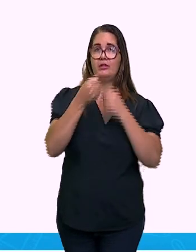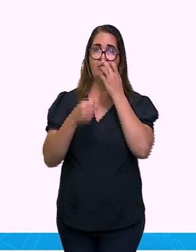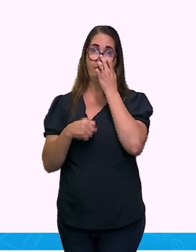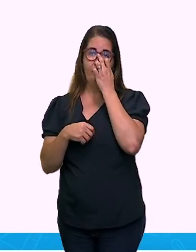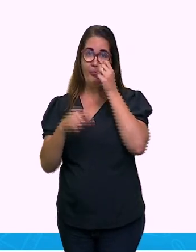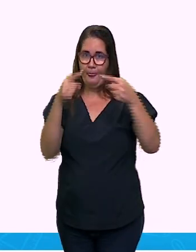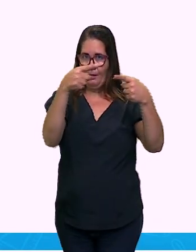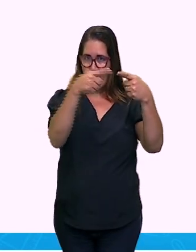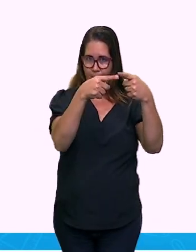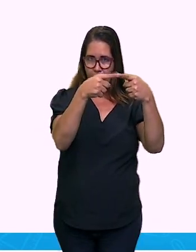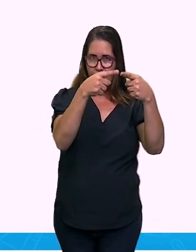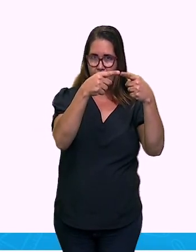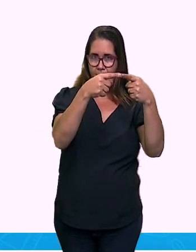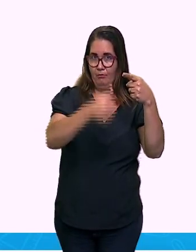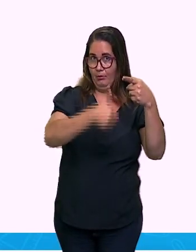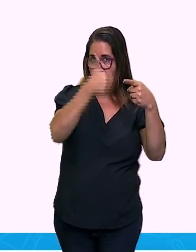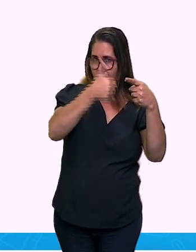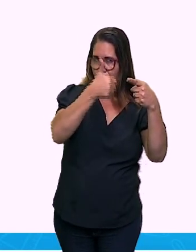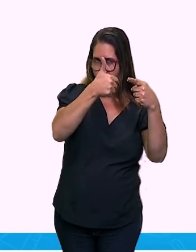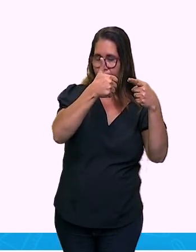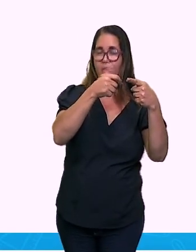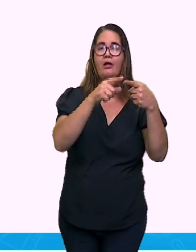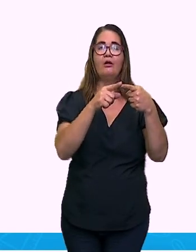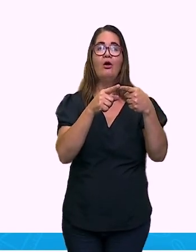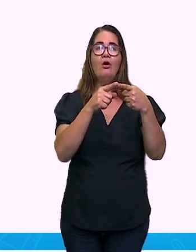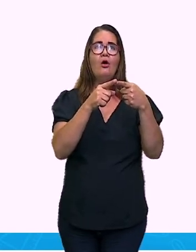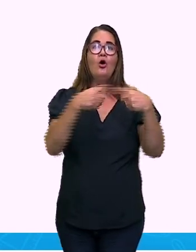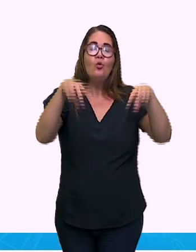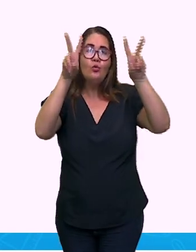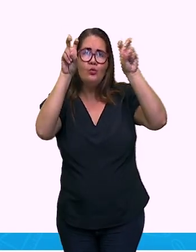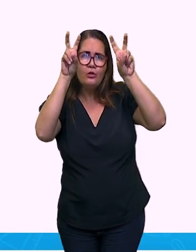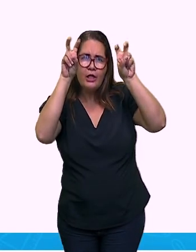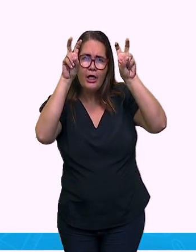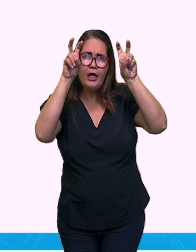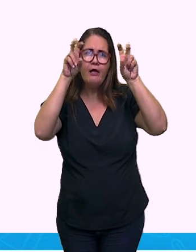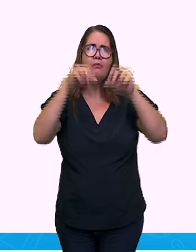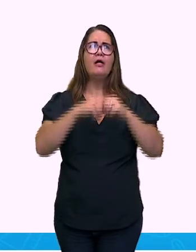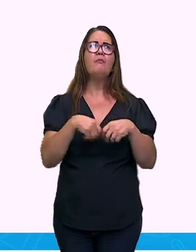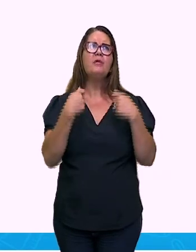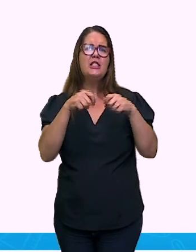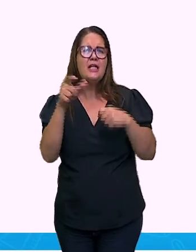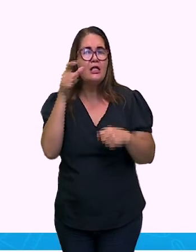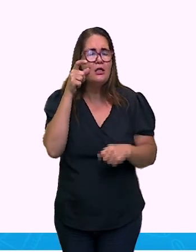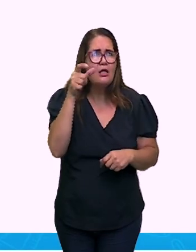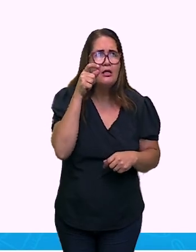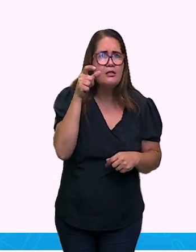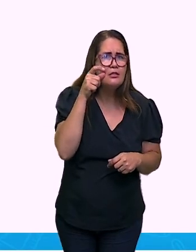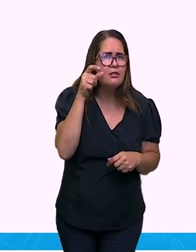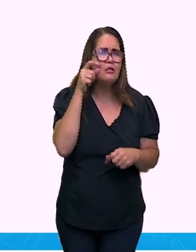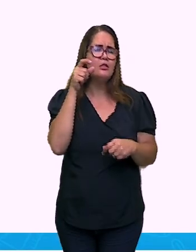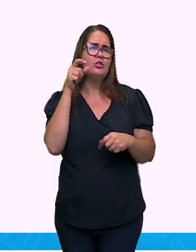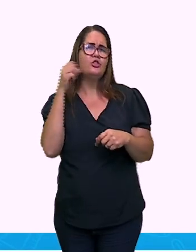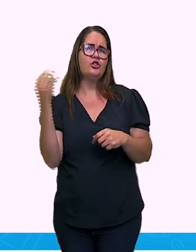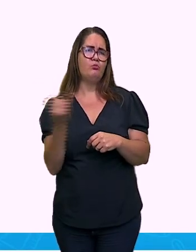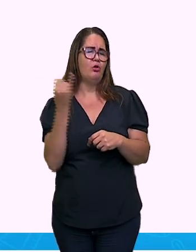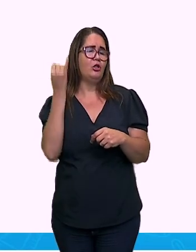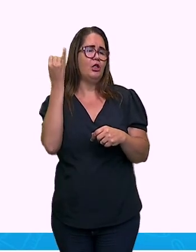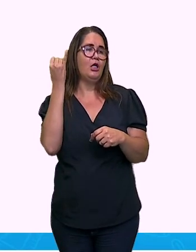escolher um tema interessante. Nós temos que escolher um tema que vá chamar a atenção das pessoas